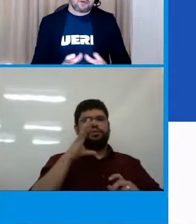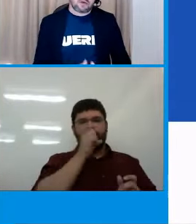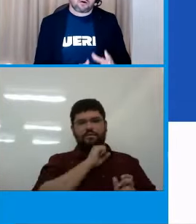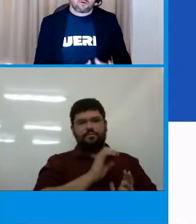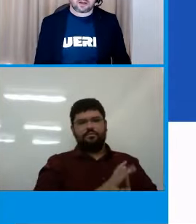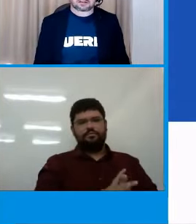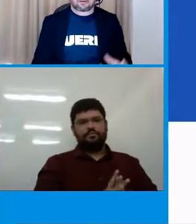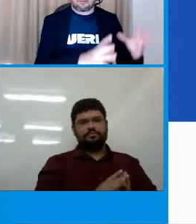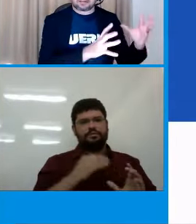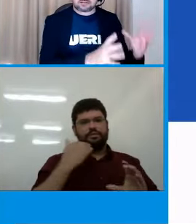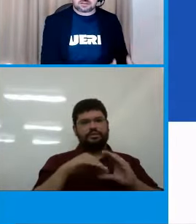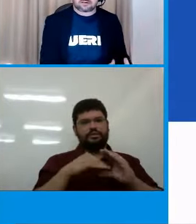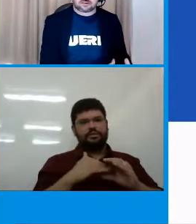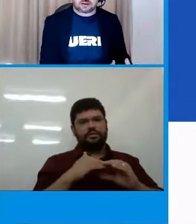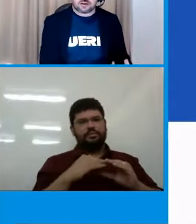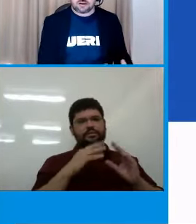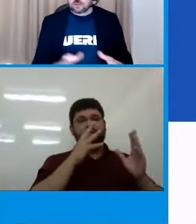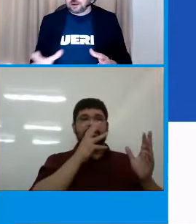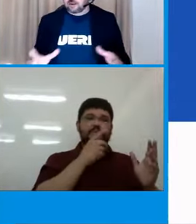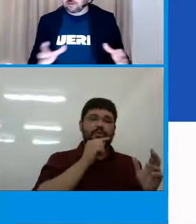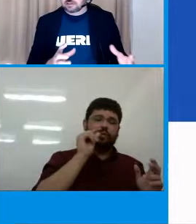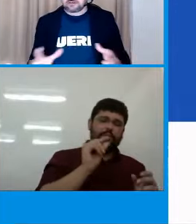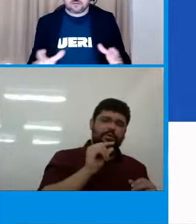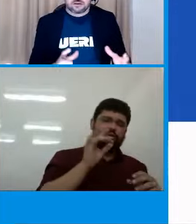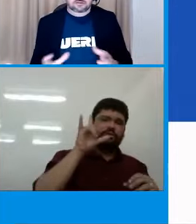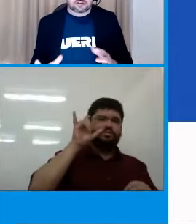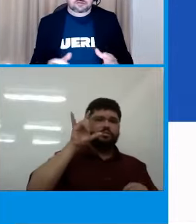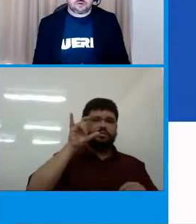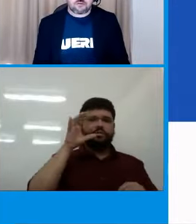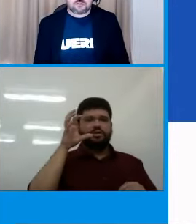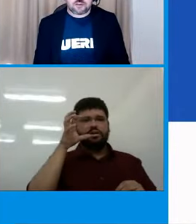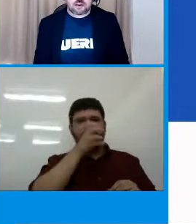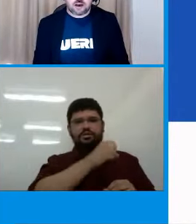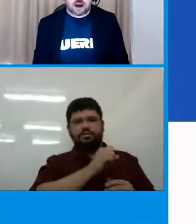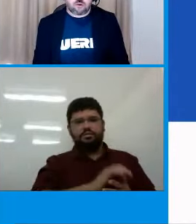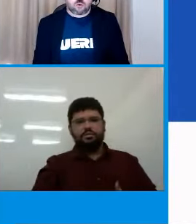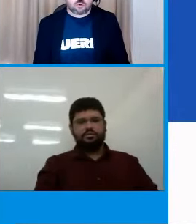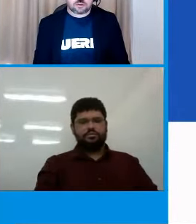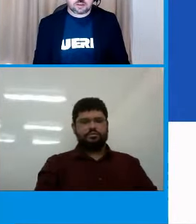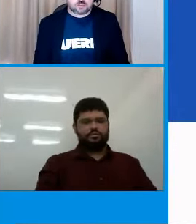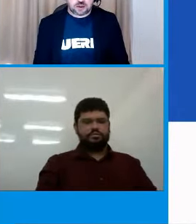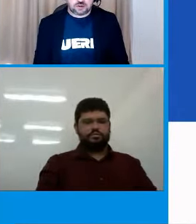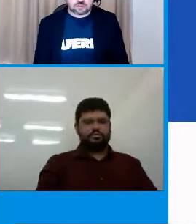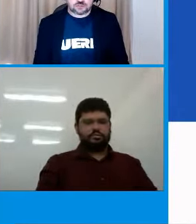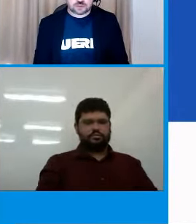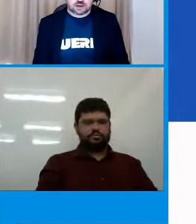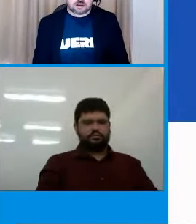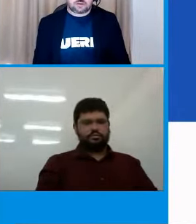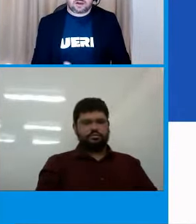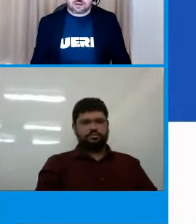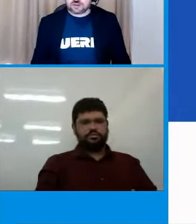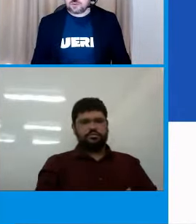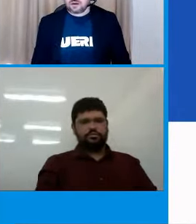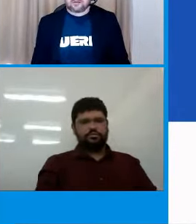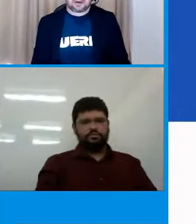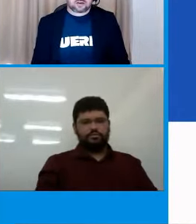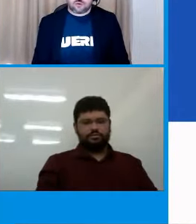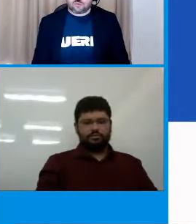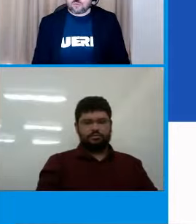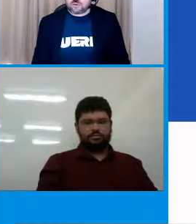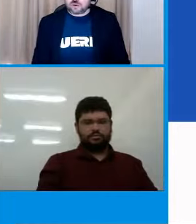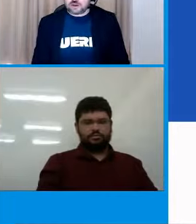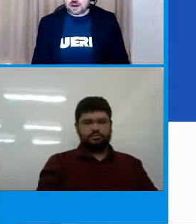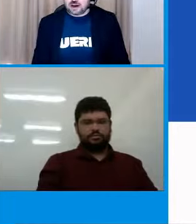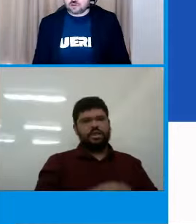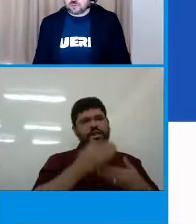O e-mail é uma comunicação mais assíncrona. São palavras que vocês vão conviver ao longo desse período. Então é isso. Fica aqui o